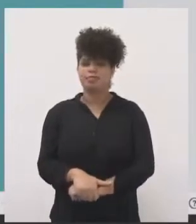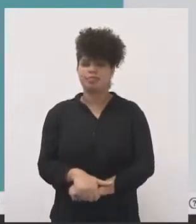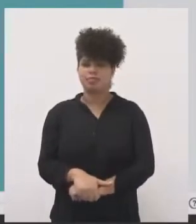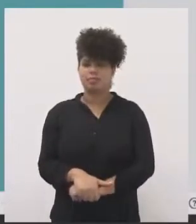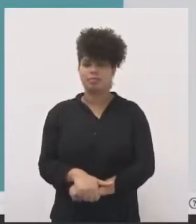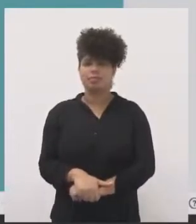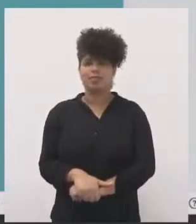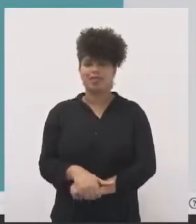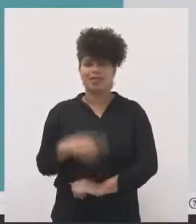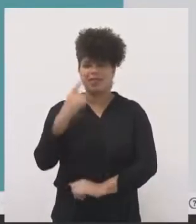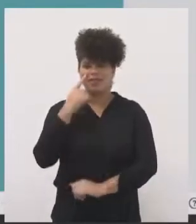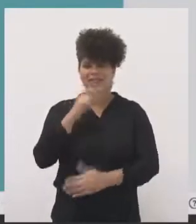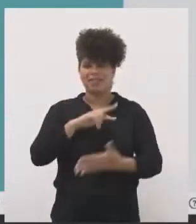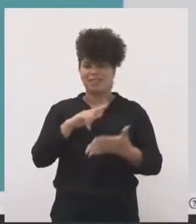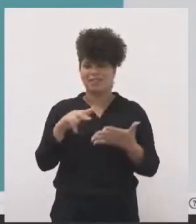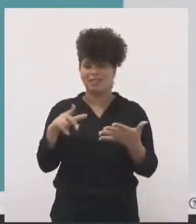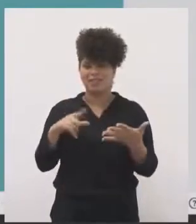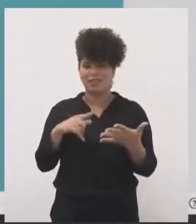Olha só.